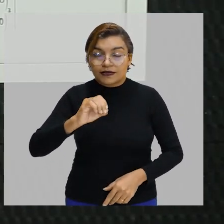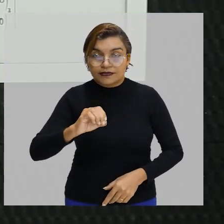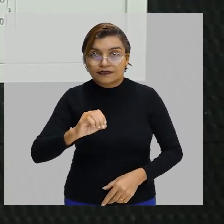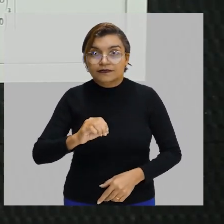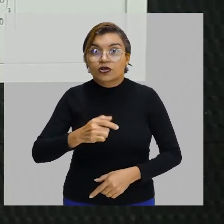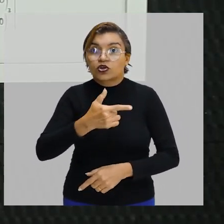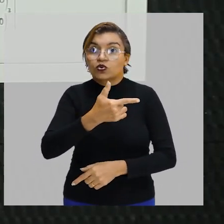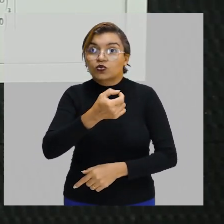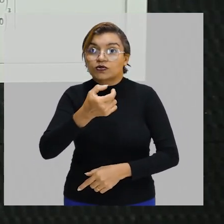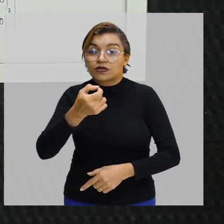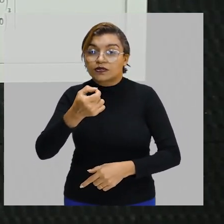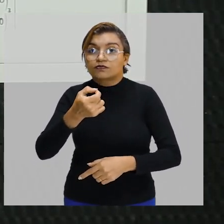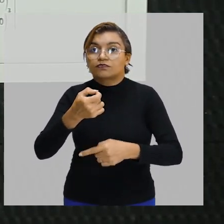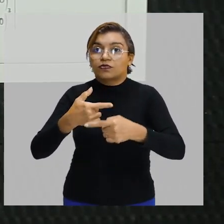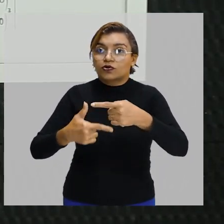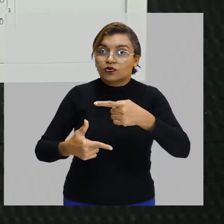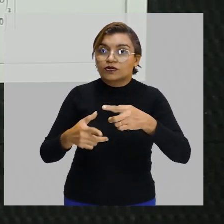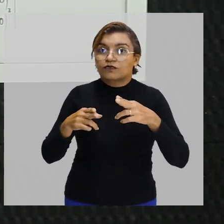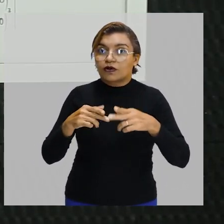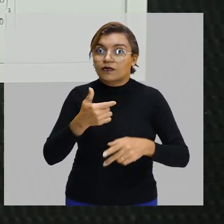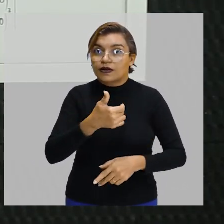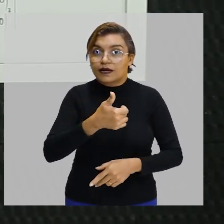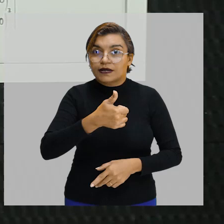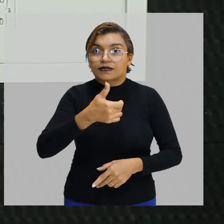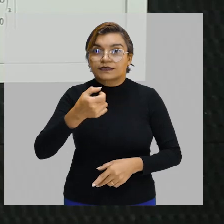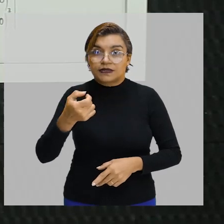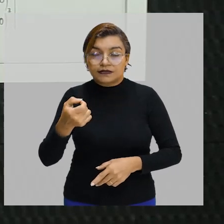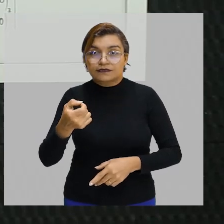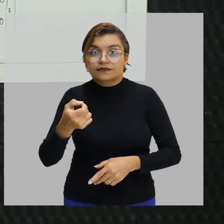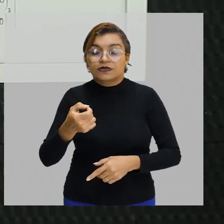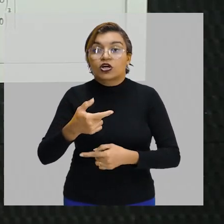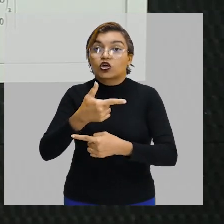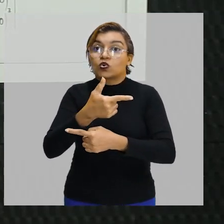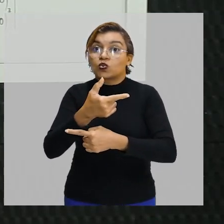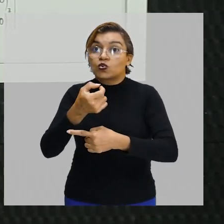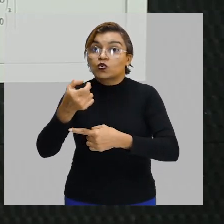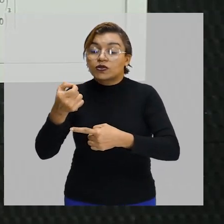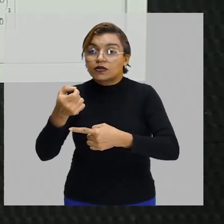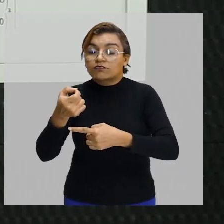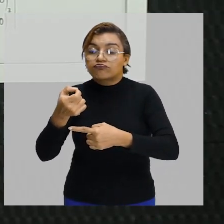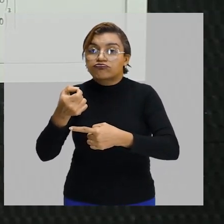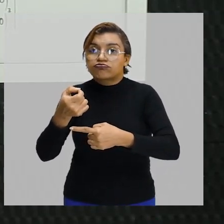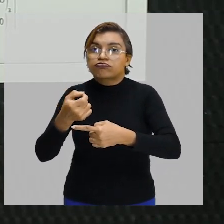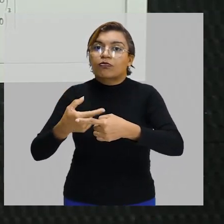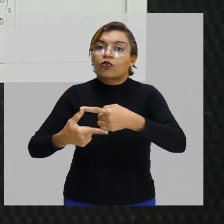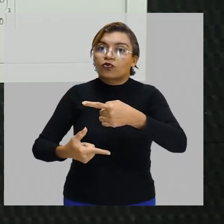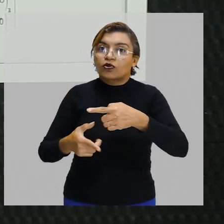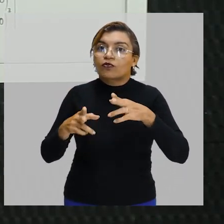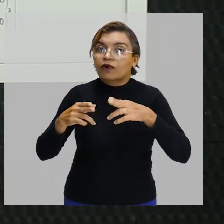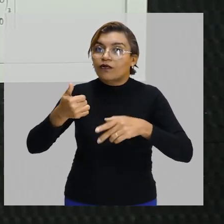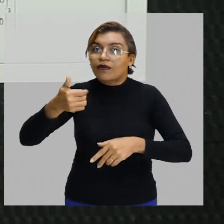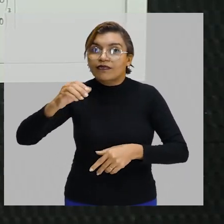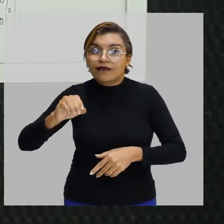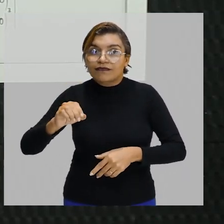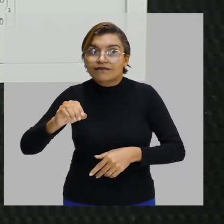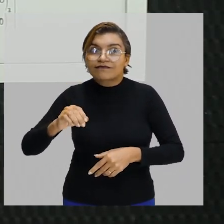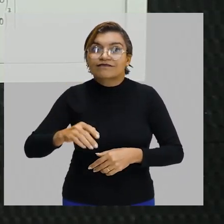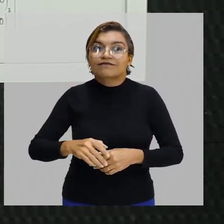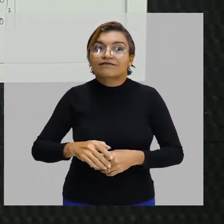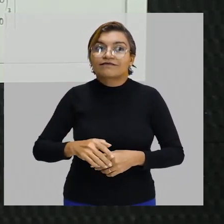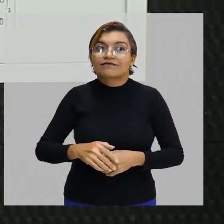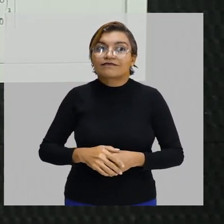dividido por 2 é 100. 200 dividido por 20 é 10. Ora, galera, quanto é o logaritmo de 10 na base